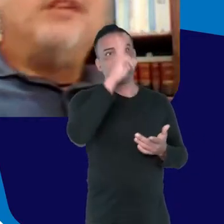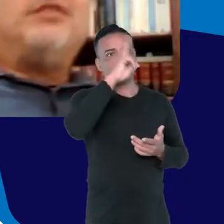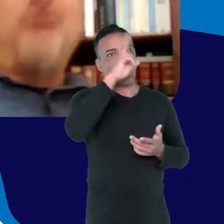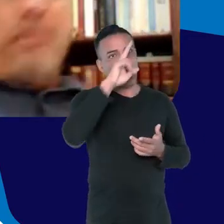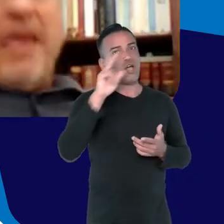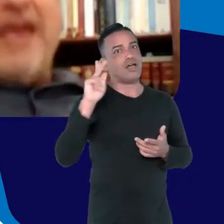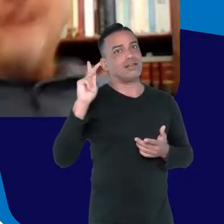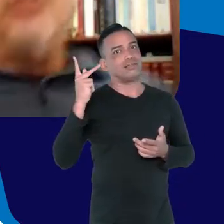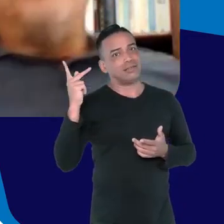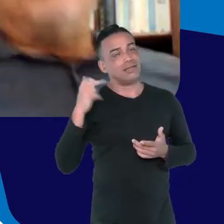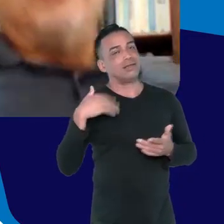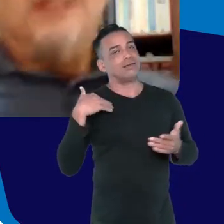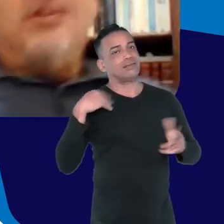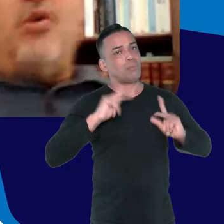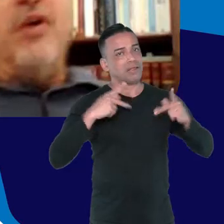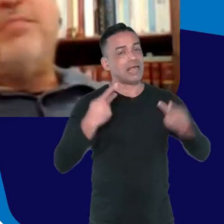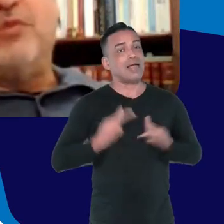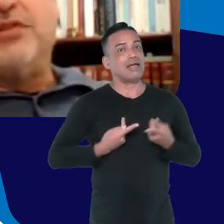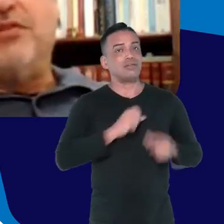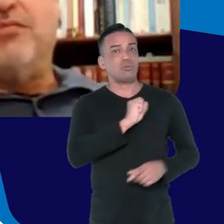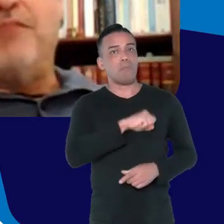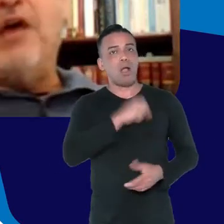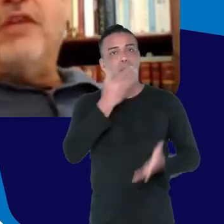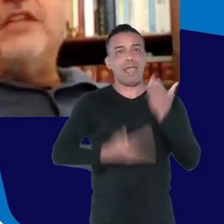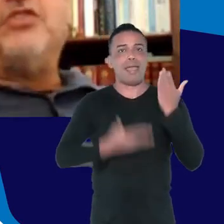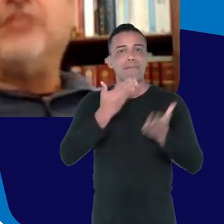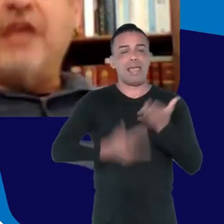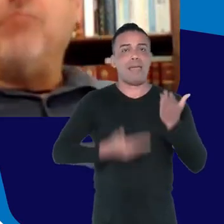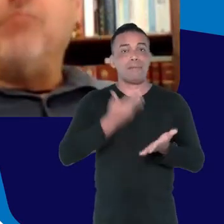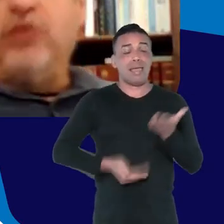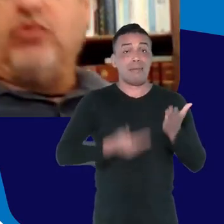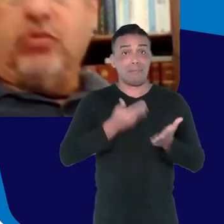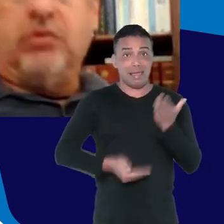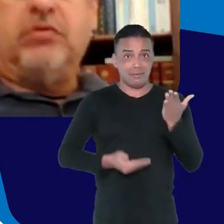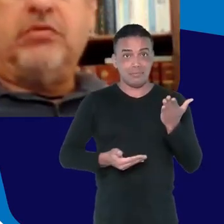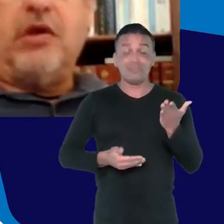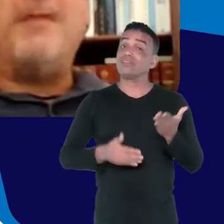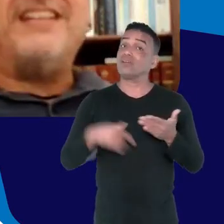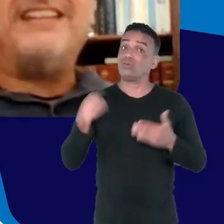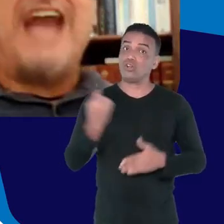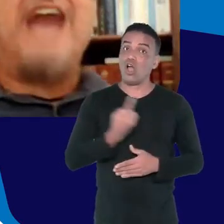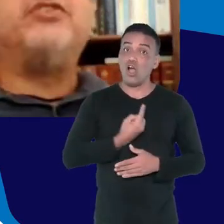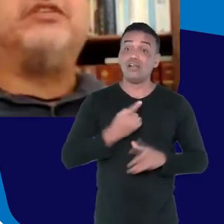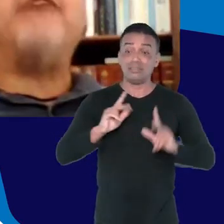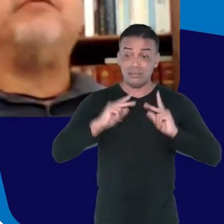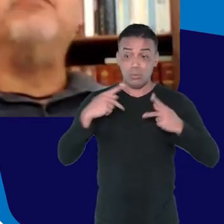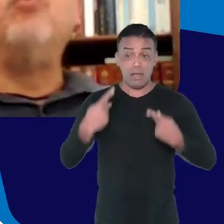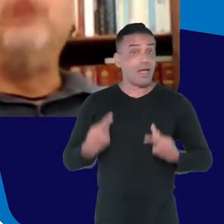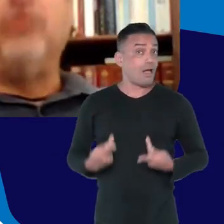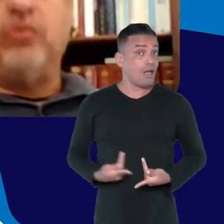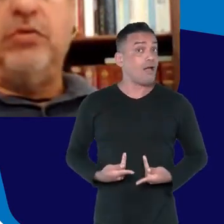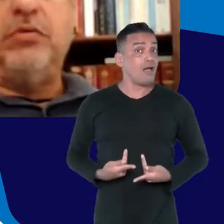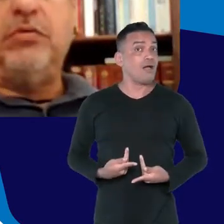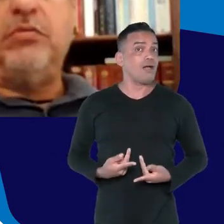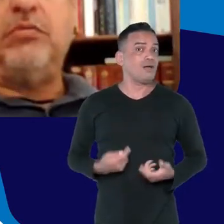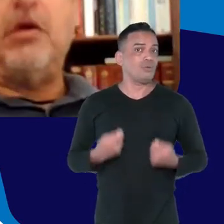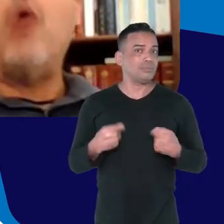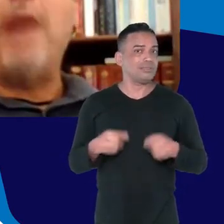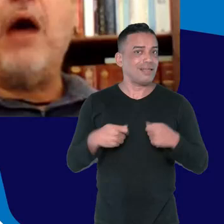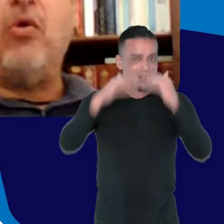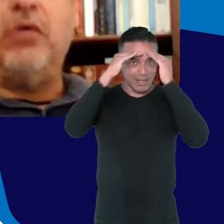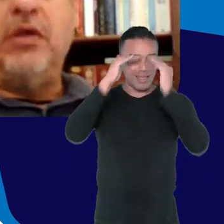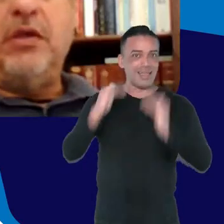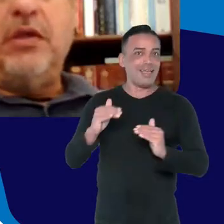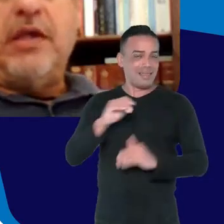o mal só perde. Ora, poxa, o mal, a gente deve muito, a humanidade deve muito